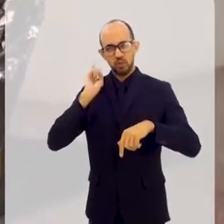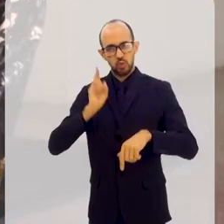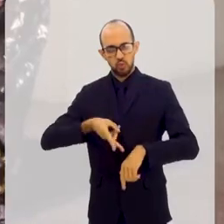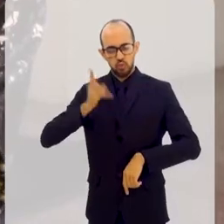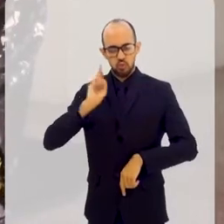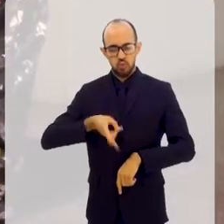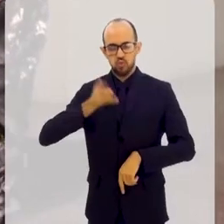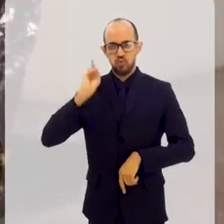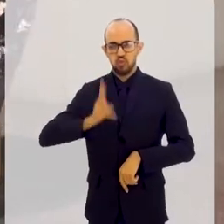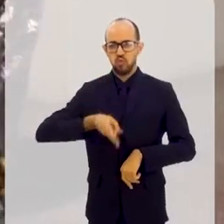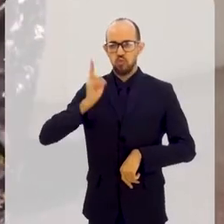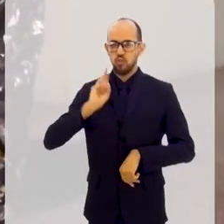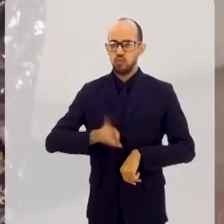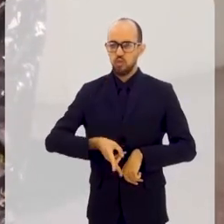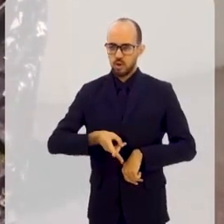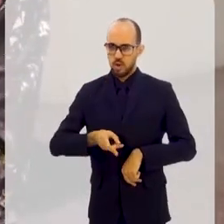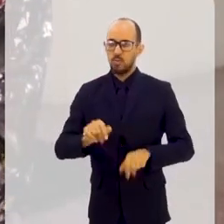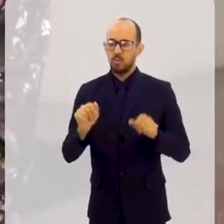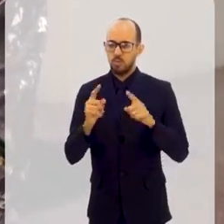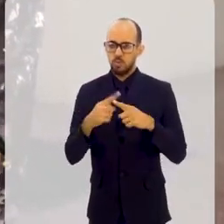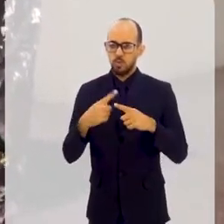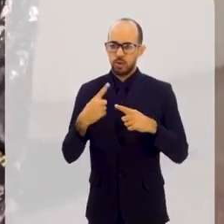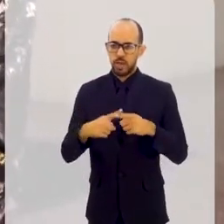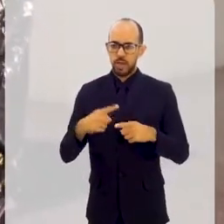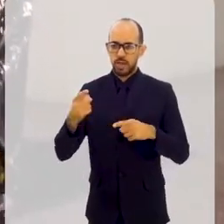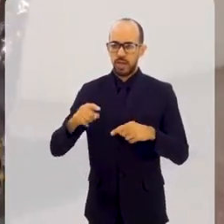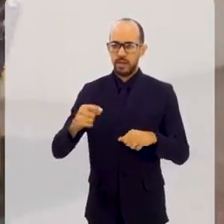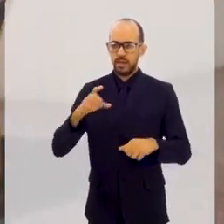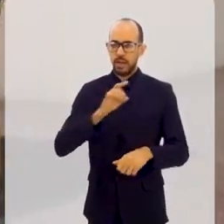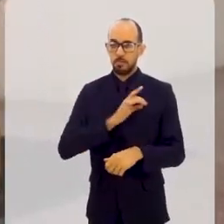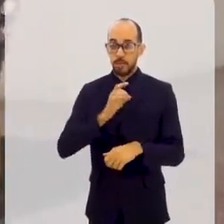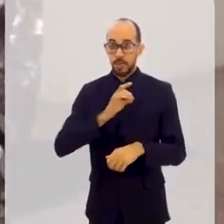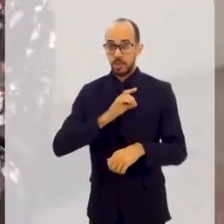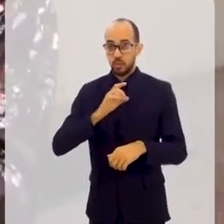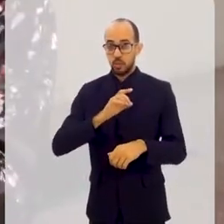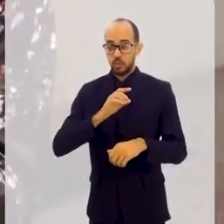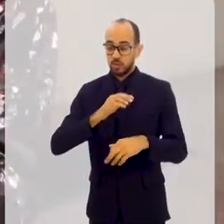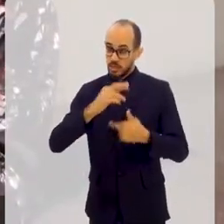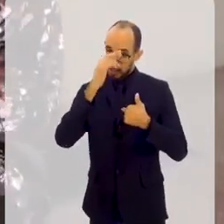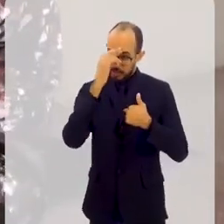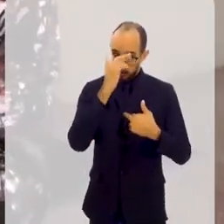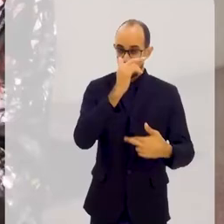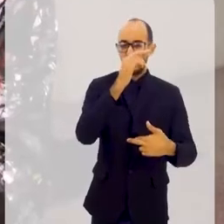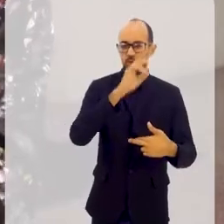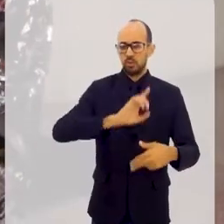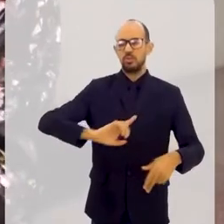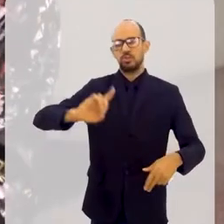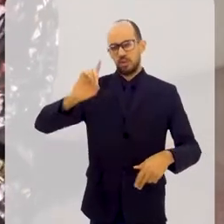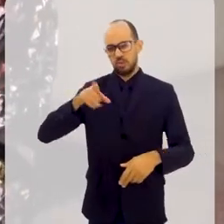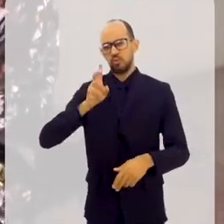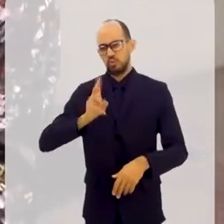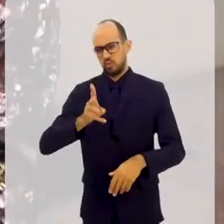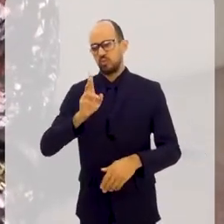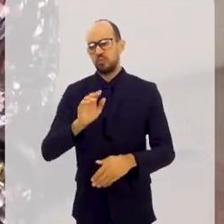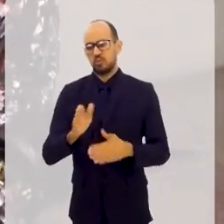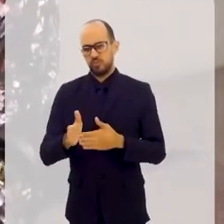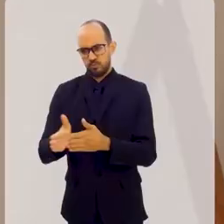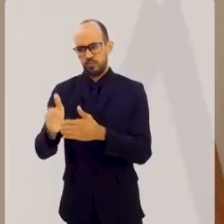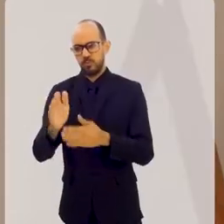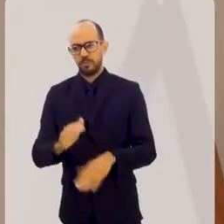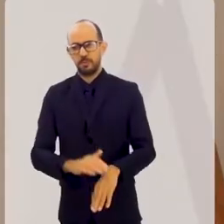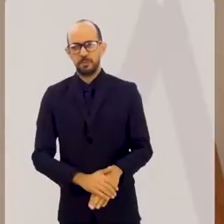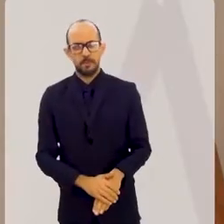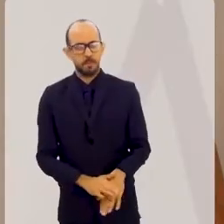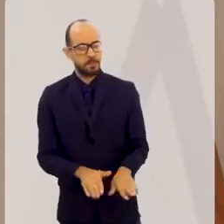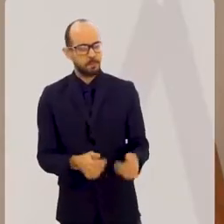para você controlar algumas coisas entre vocês porque quem tem medo de Deus bate em frente do que você entra nessa contrário qual